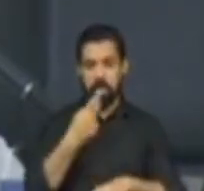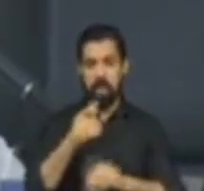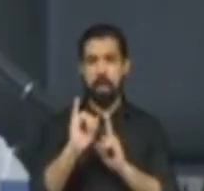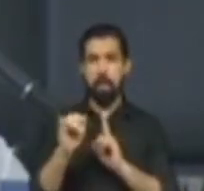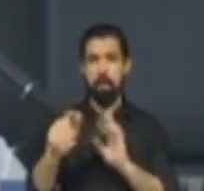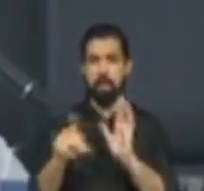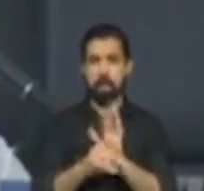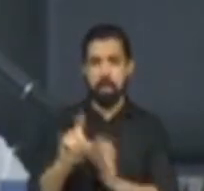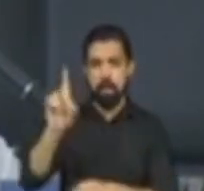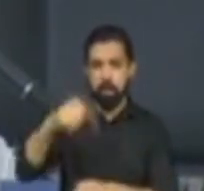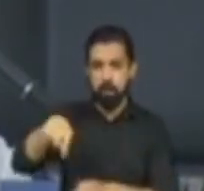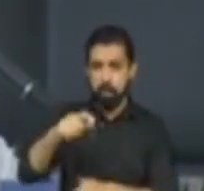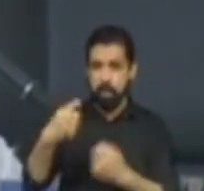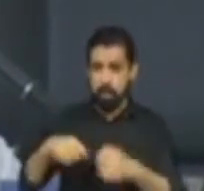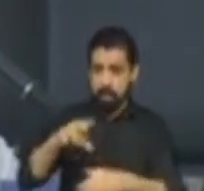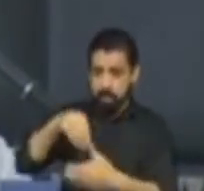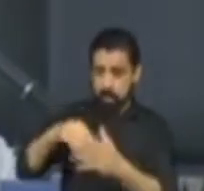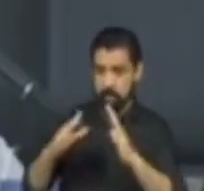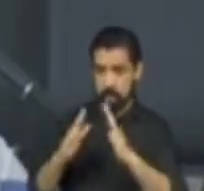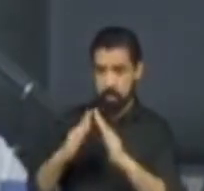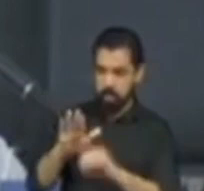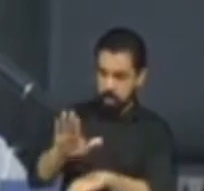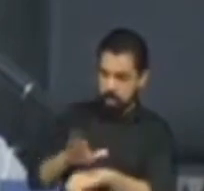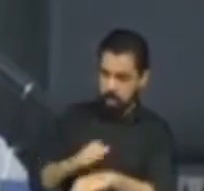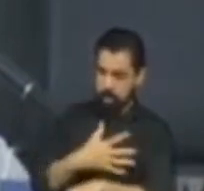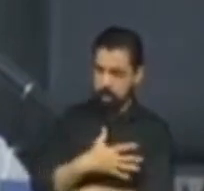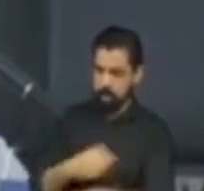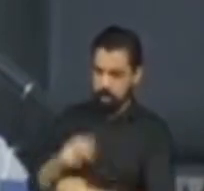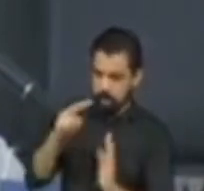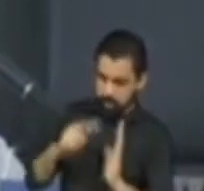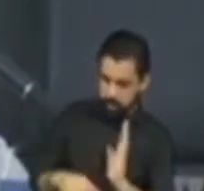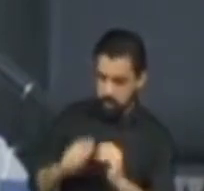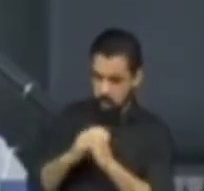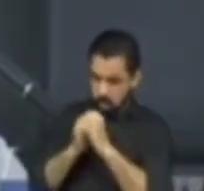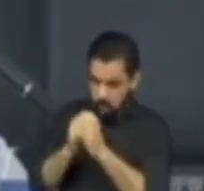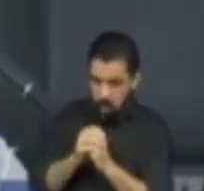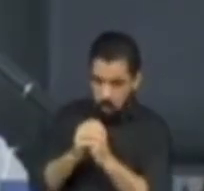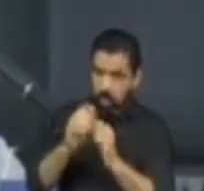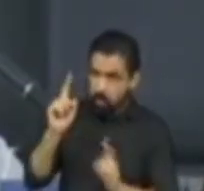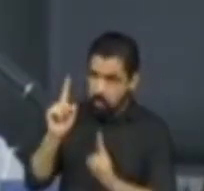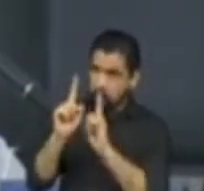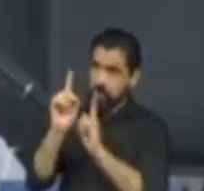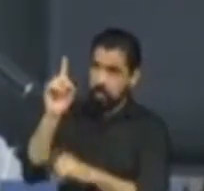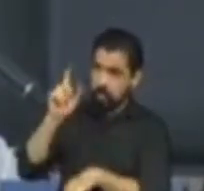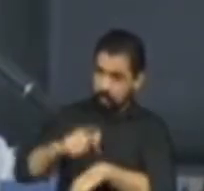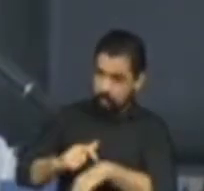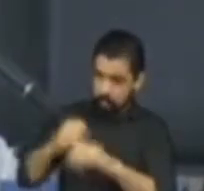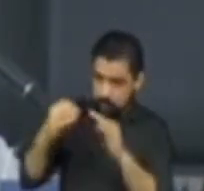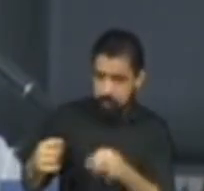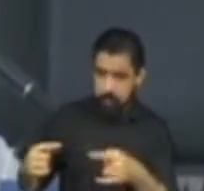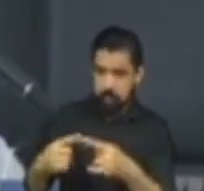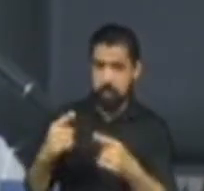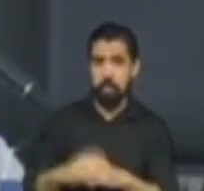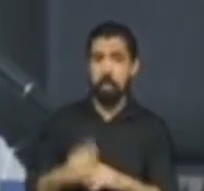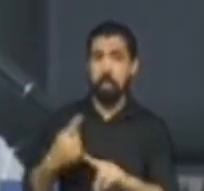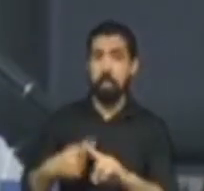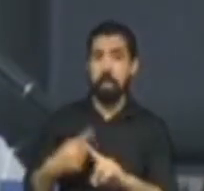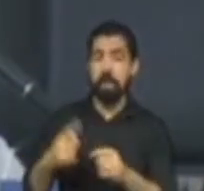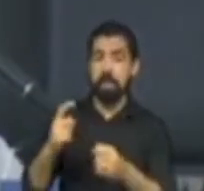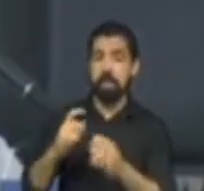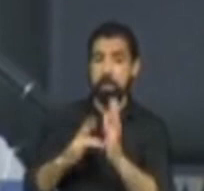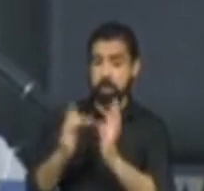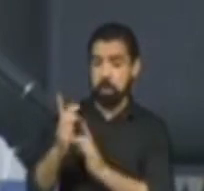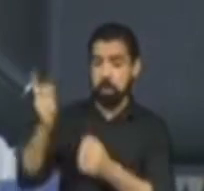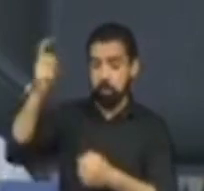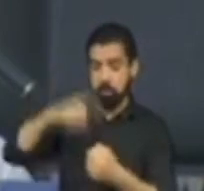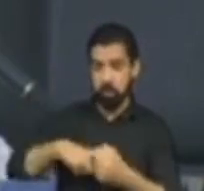seus lares. Chame seus filhos para lerem as Bíblias. Orem. Se acheguem a Deus enquanto é tempo. Porque Jesus está voltando. Não estou falando de